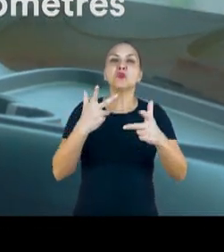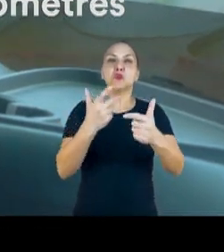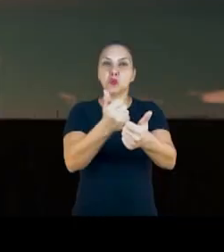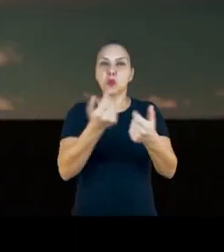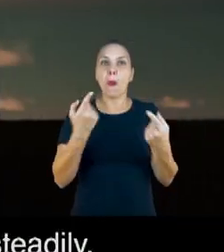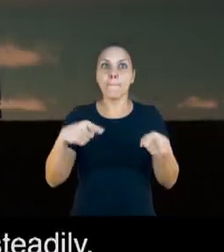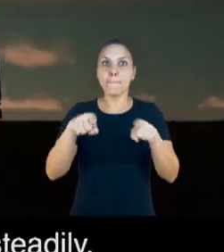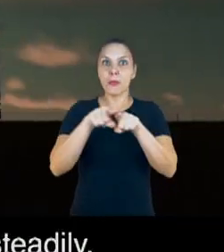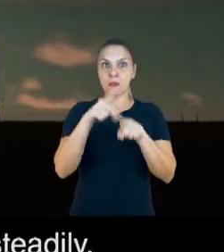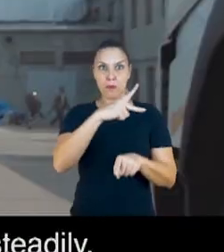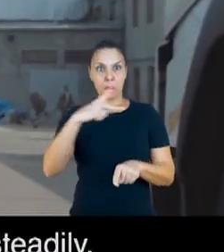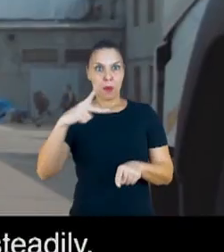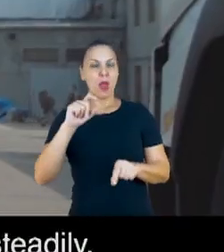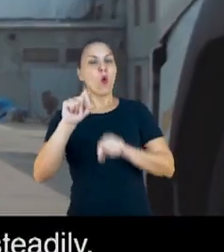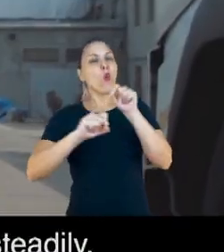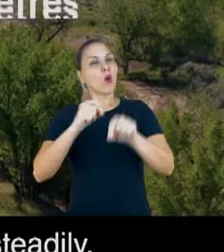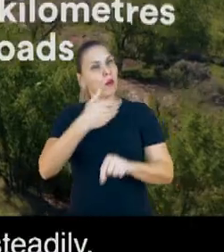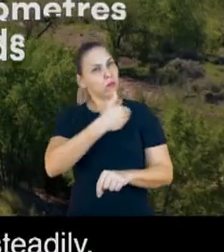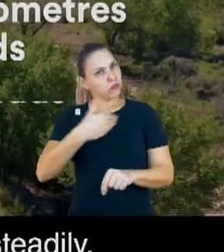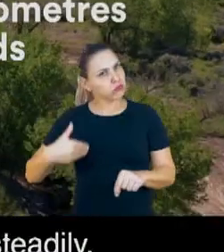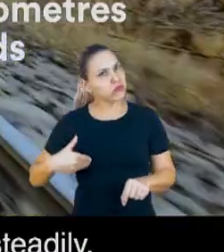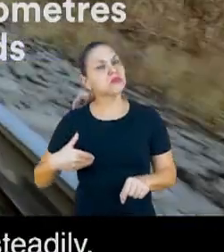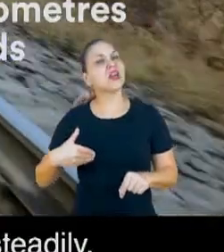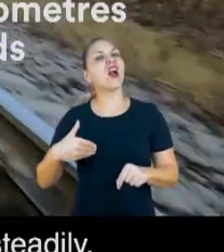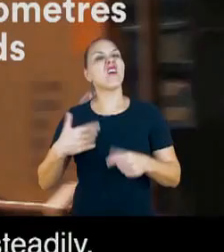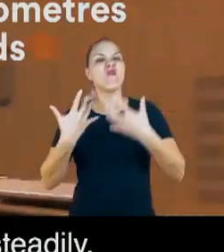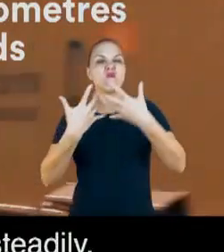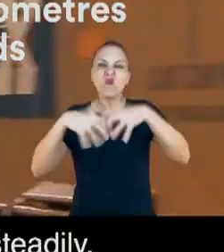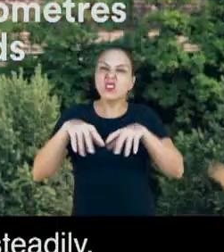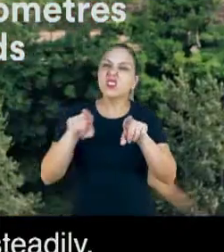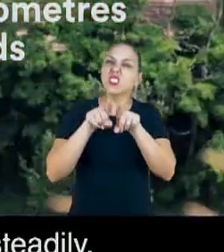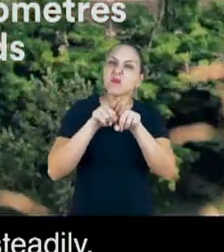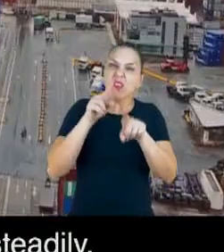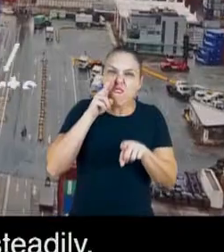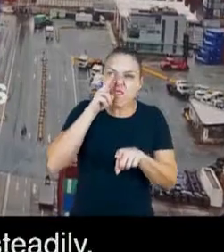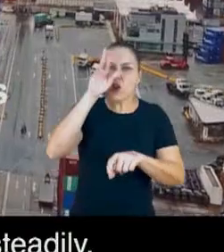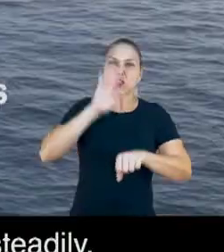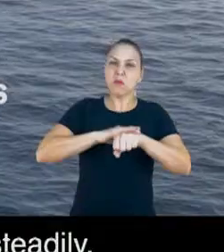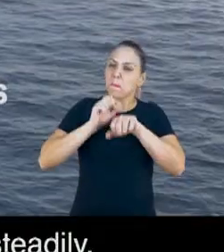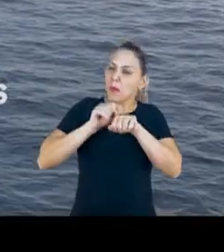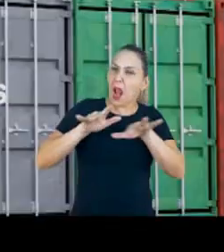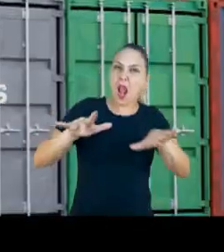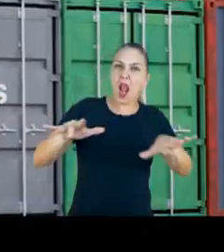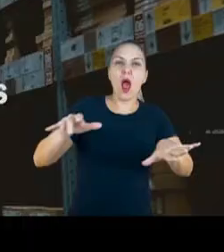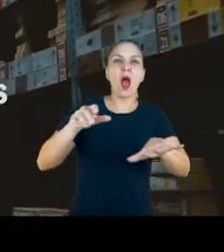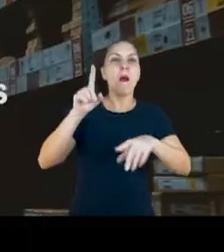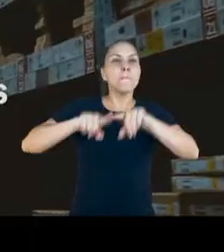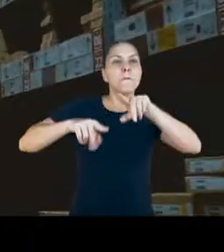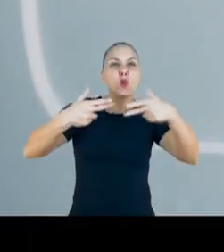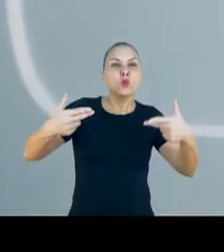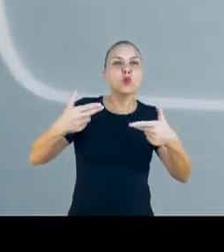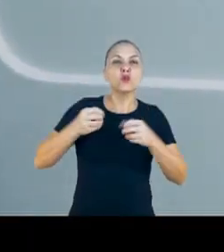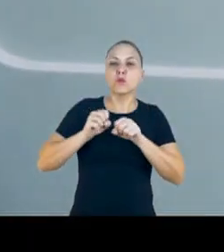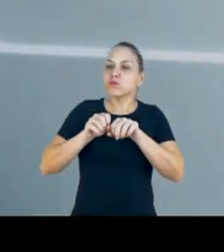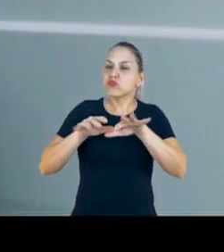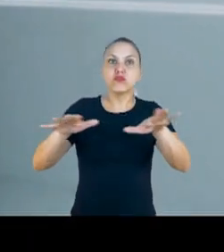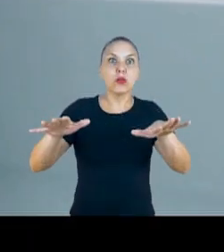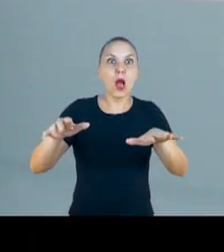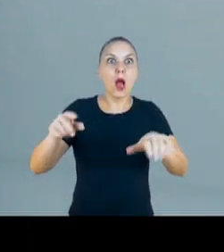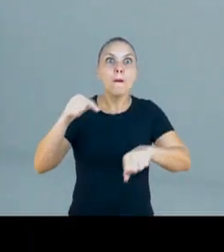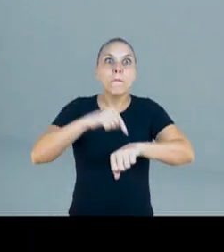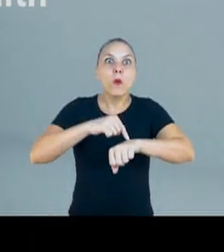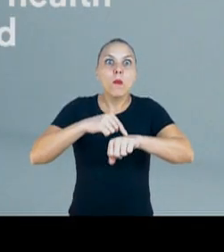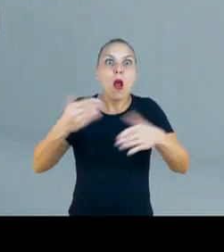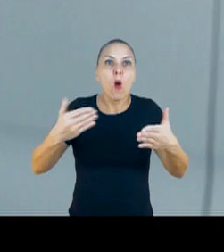iniciativa privada, temos cada vez mais força em nosso braço de logística e distribuição de produtos. Em um momento em que o